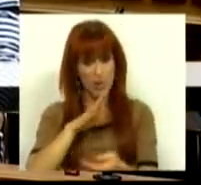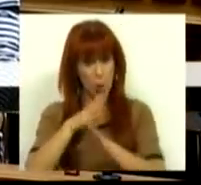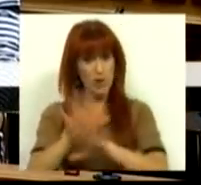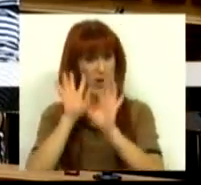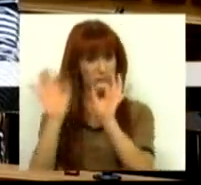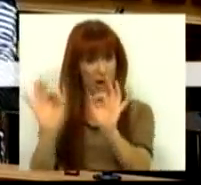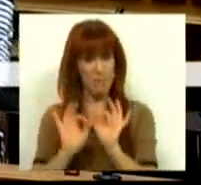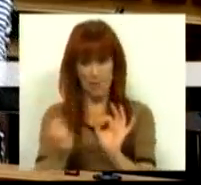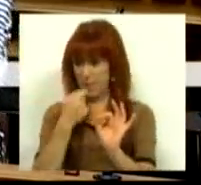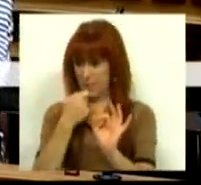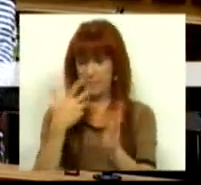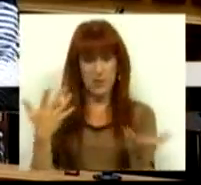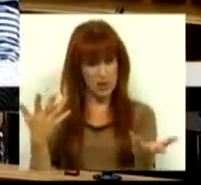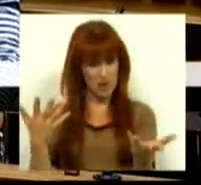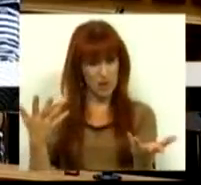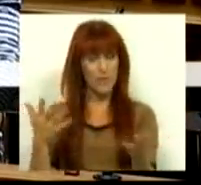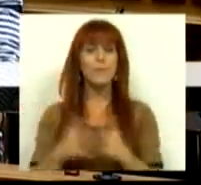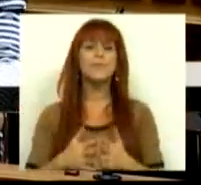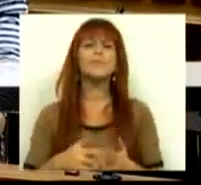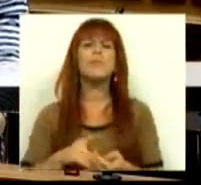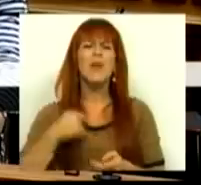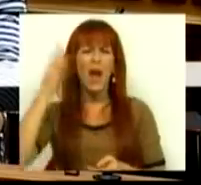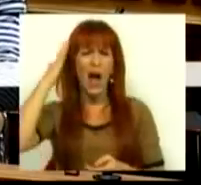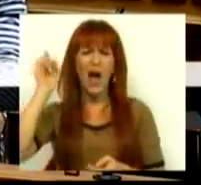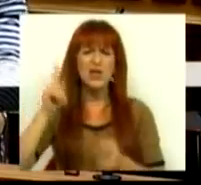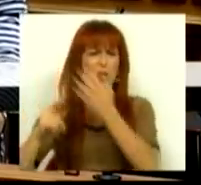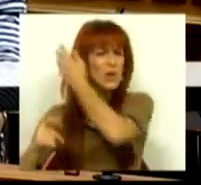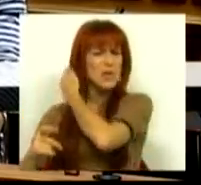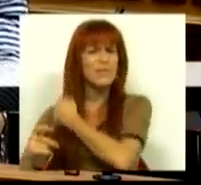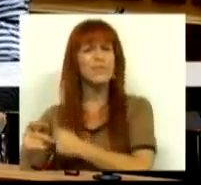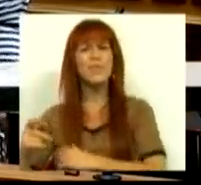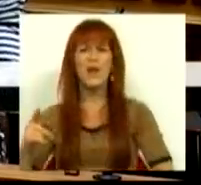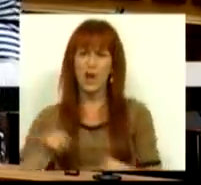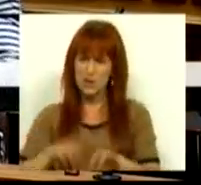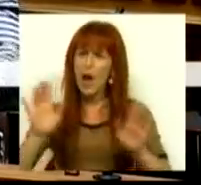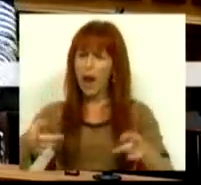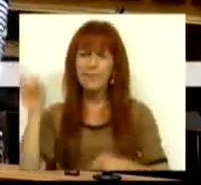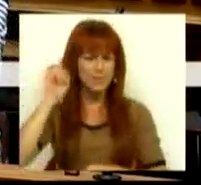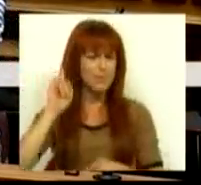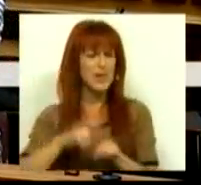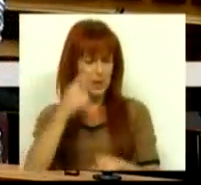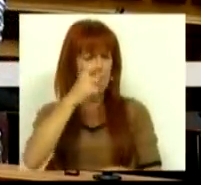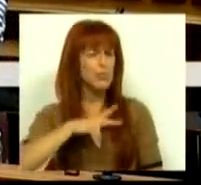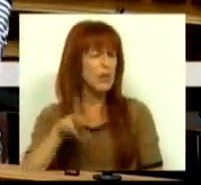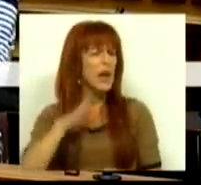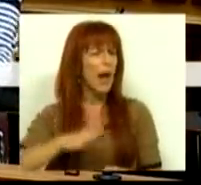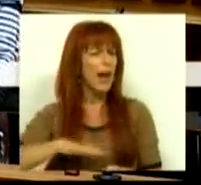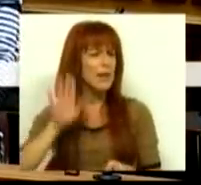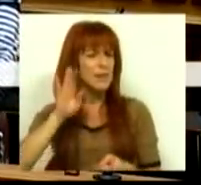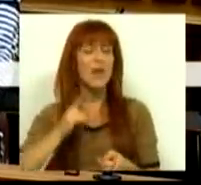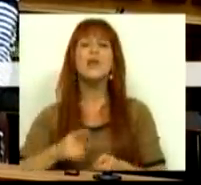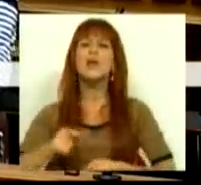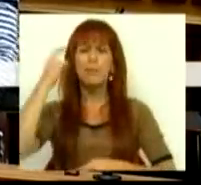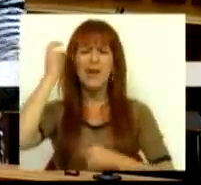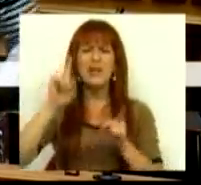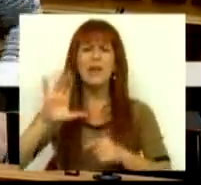continuar os seus tratamentos. O que pensa sobre isto, Sra. Deputada, é que isto importa muito aos portugueses. E o que pensa